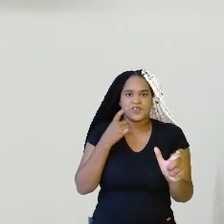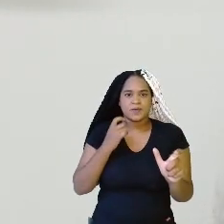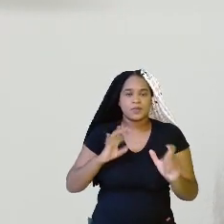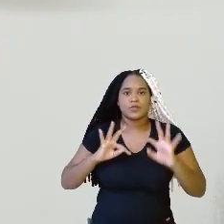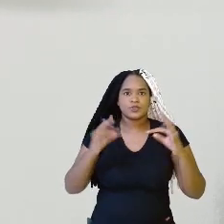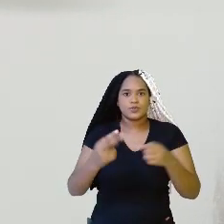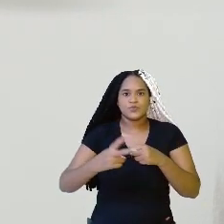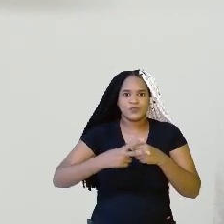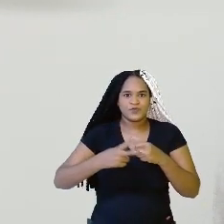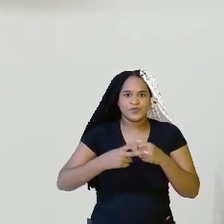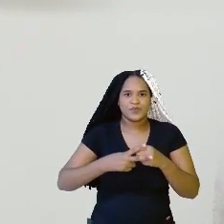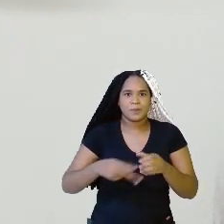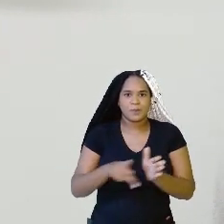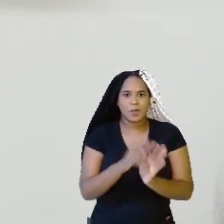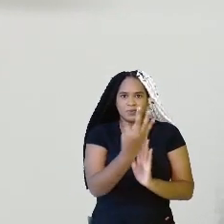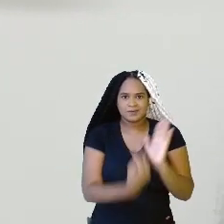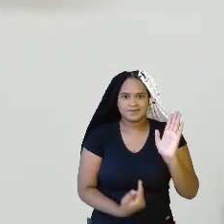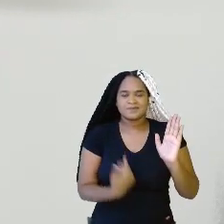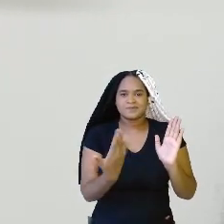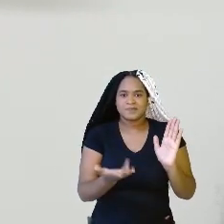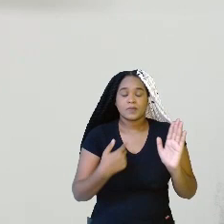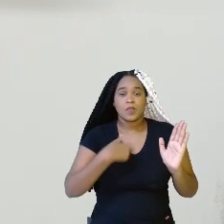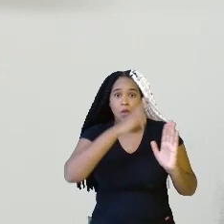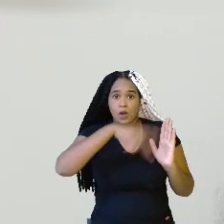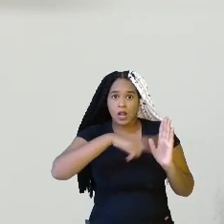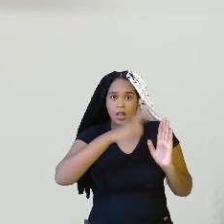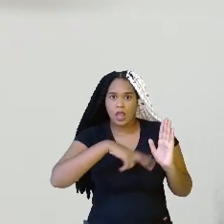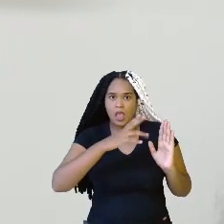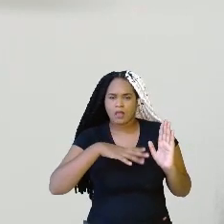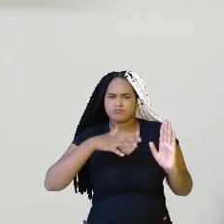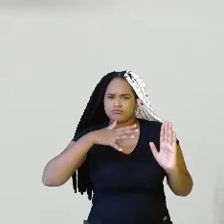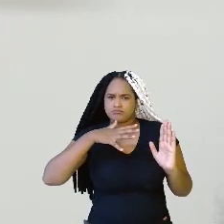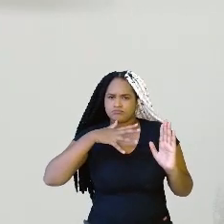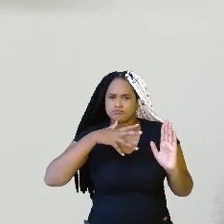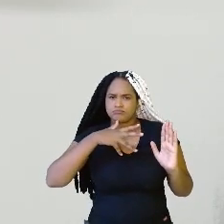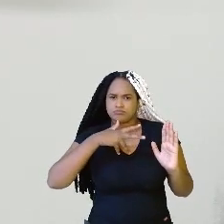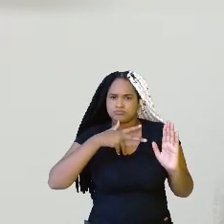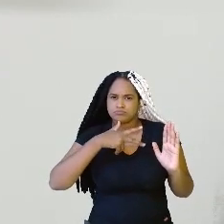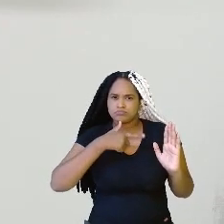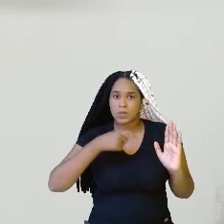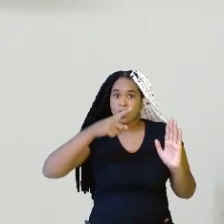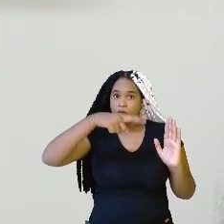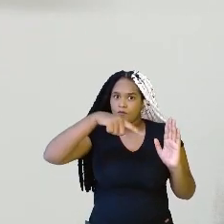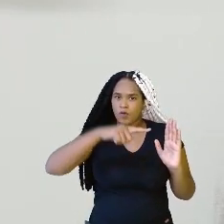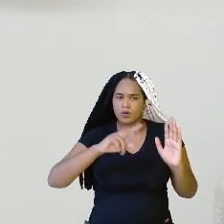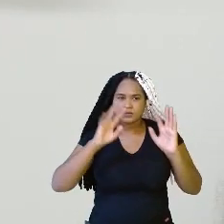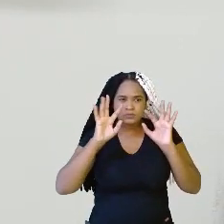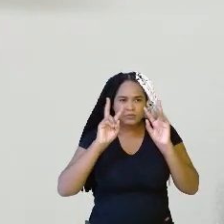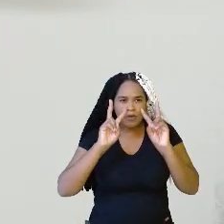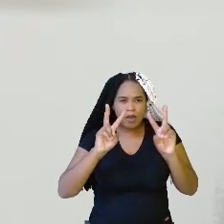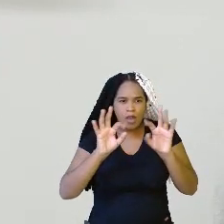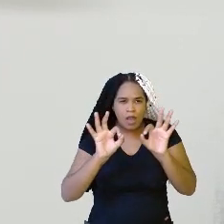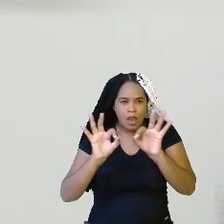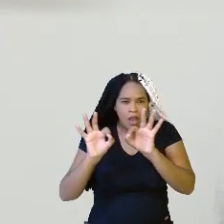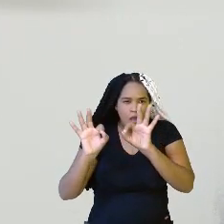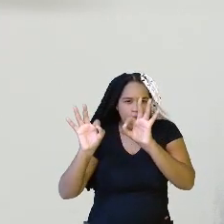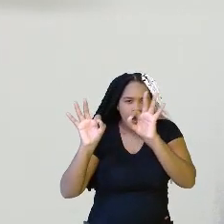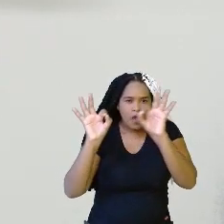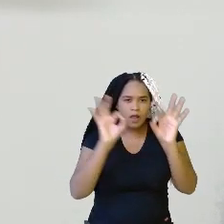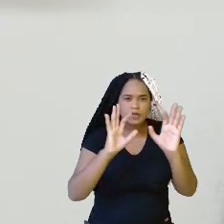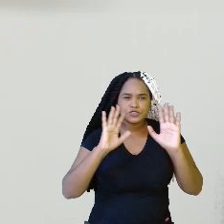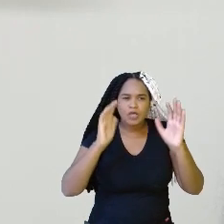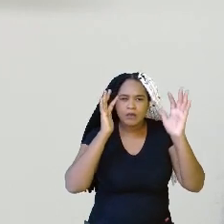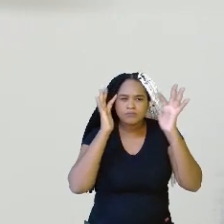os verbos existentes aí. Eu vou lendo bem pausadamente e você já vai prestando atenção e já